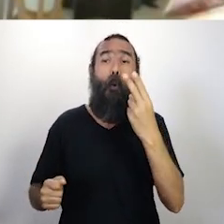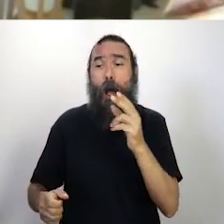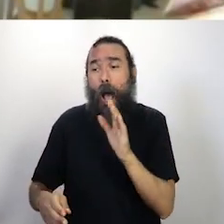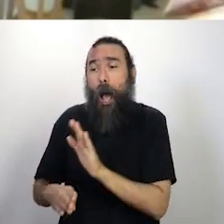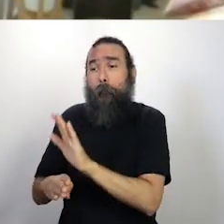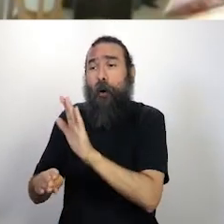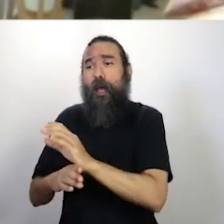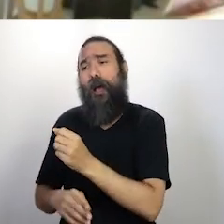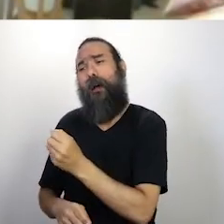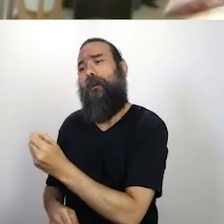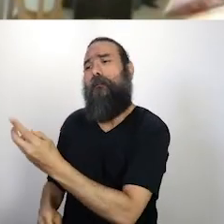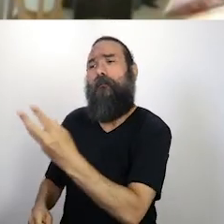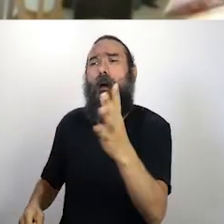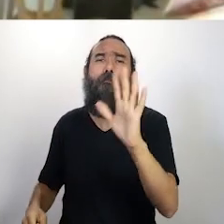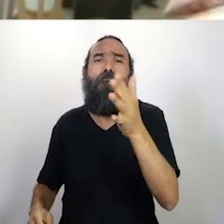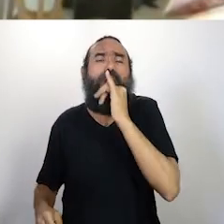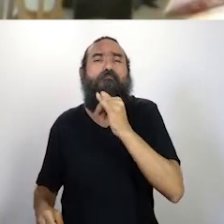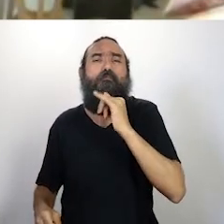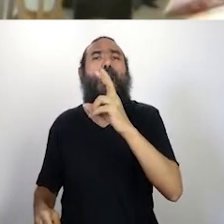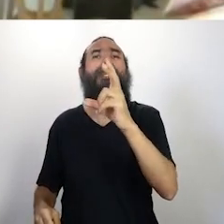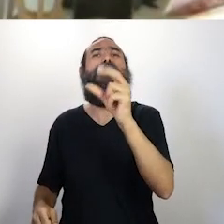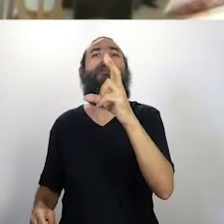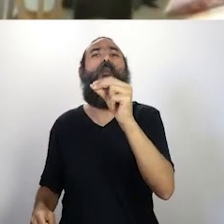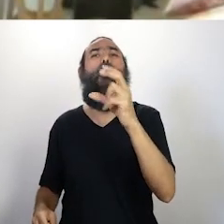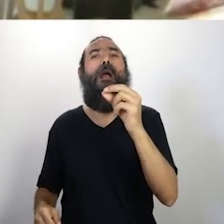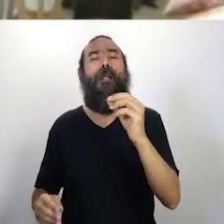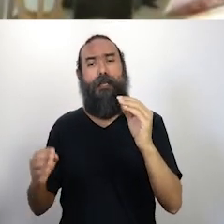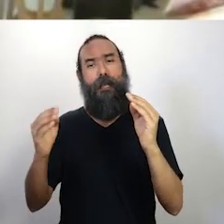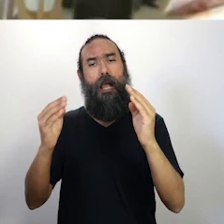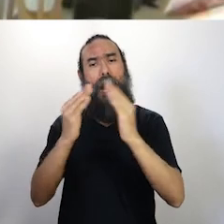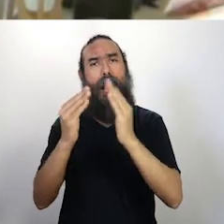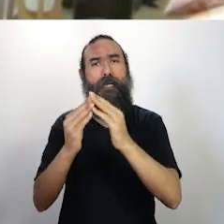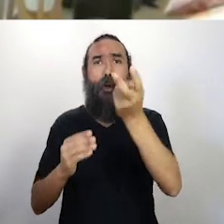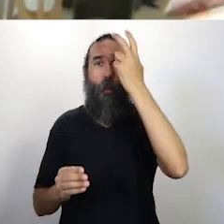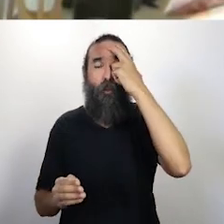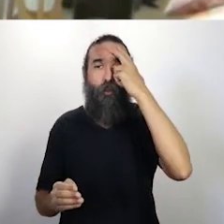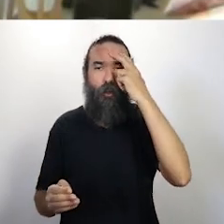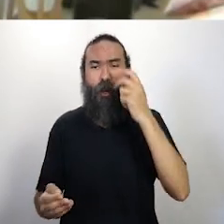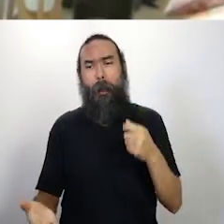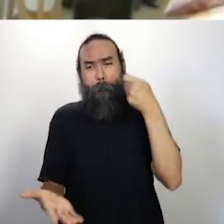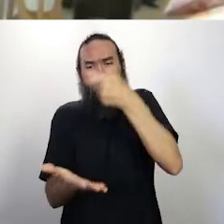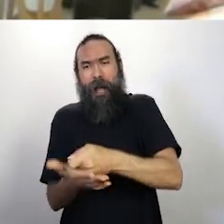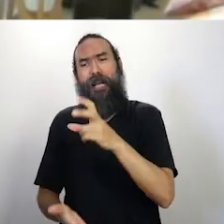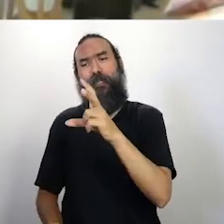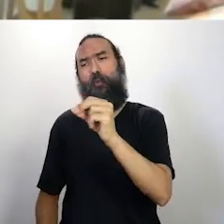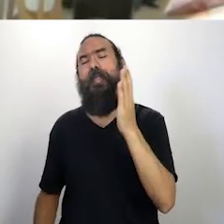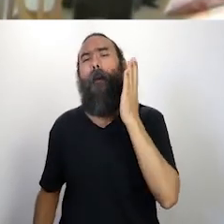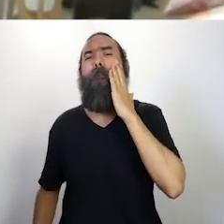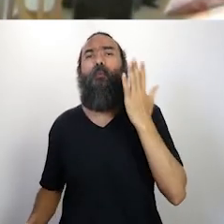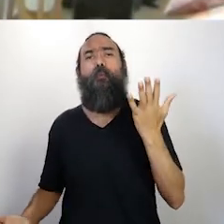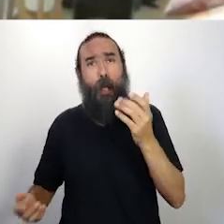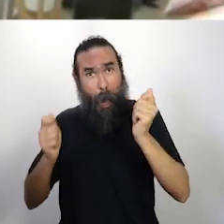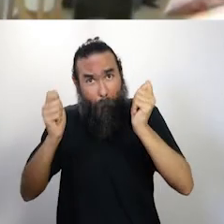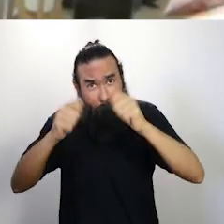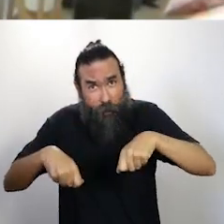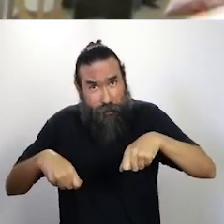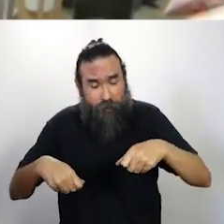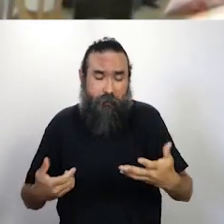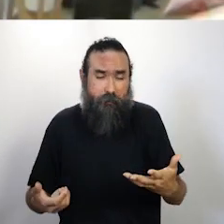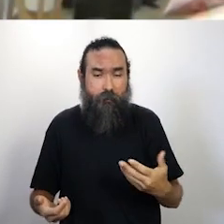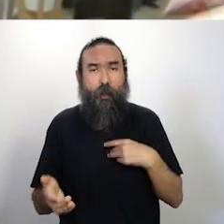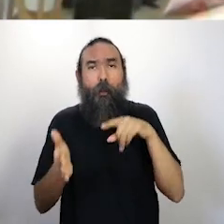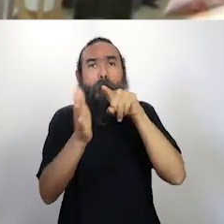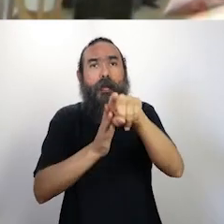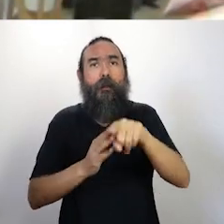espaços culturais a 50 pila cada um obrigado gente mais uma vez parabéns Juliana pela luta eu nunca fui